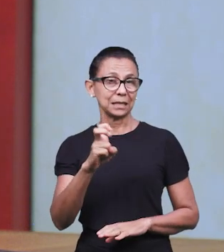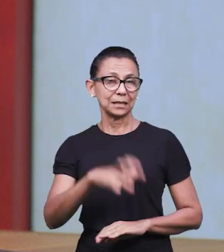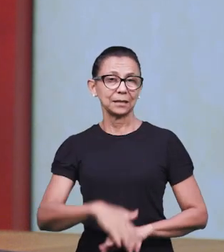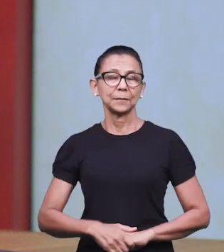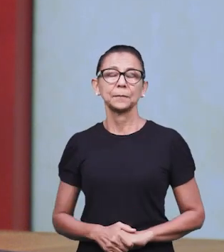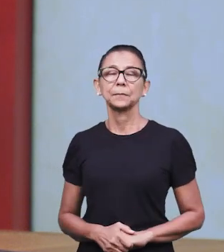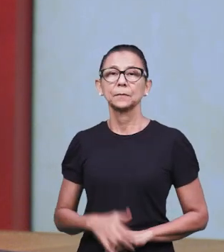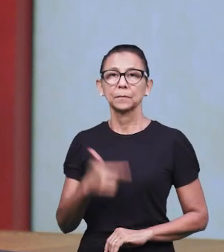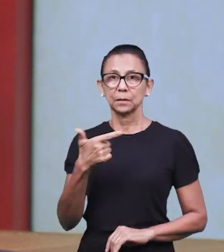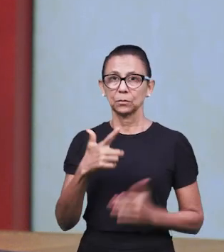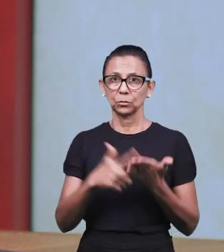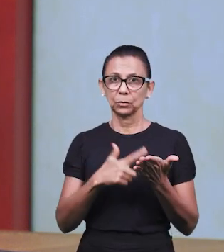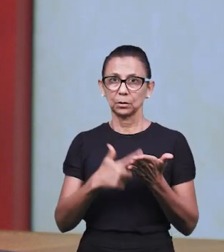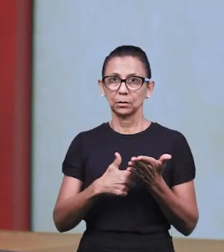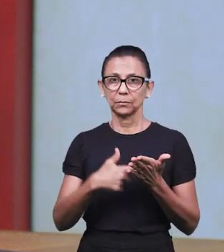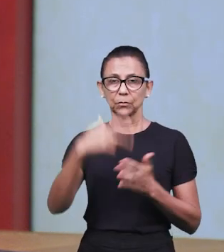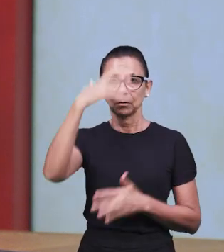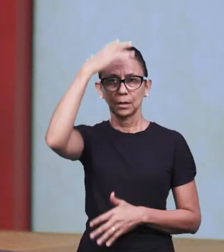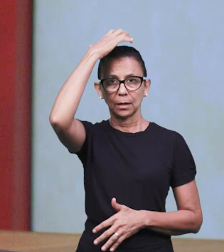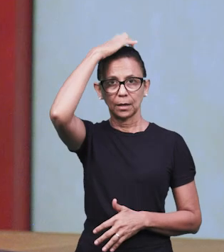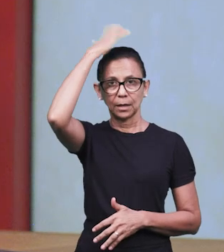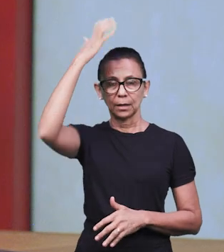segundo Reis 3:15,